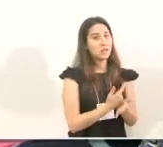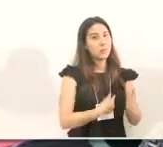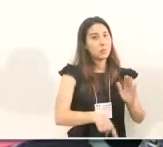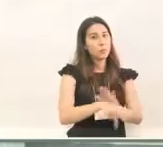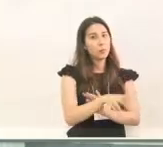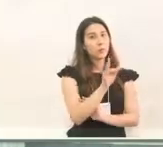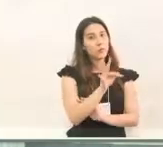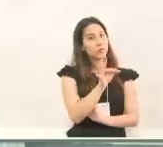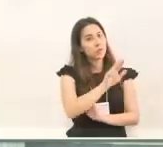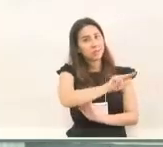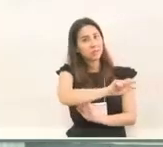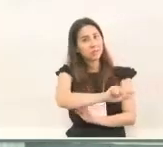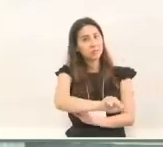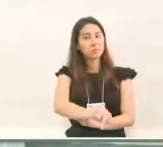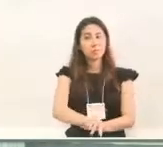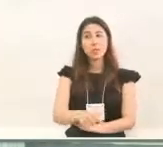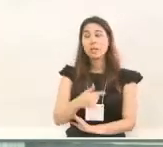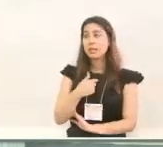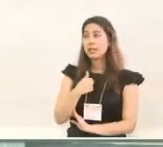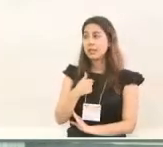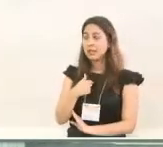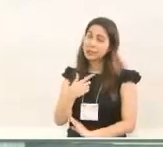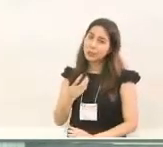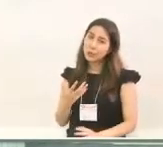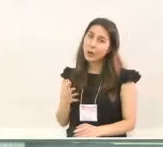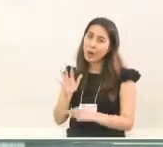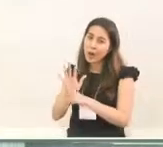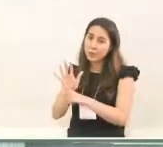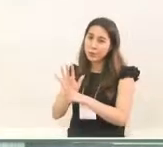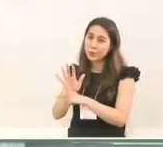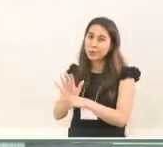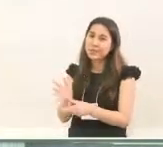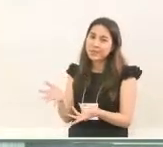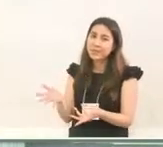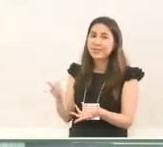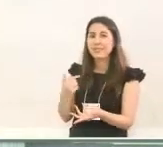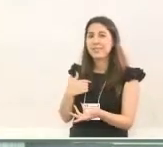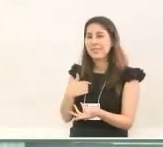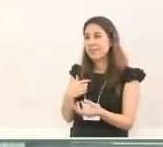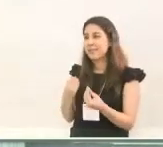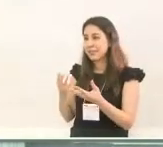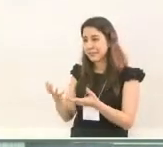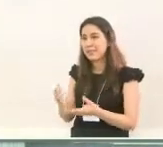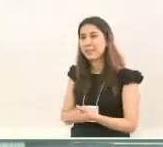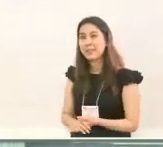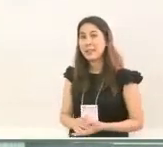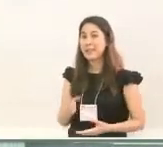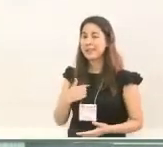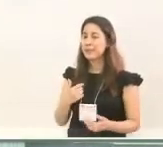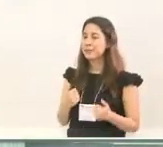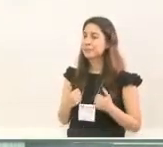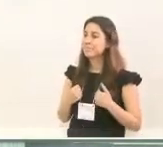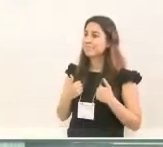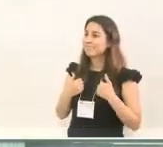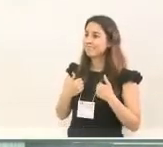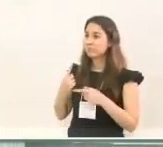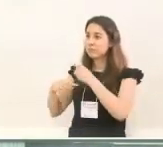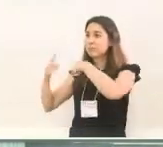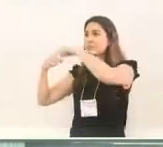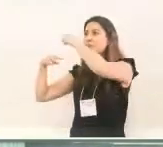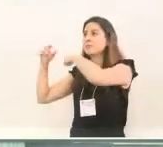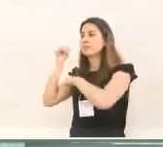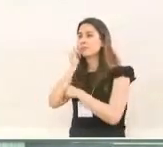dizer que contribui para isso a minha grande paixão e meu grande orgulho de ser descendente de